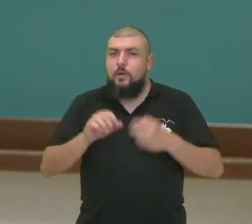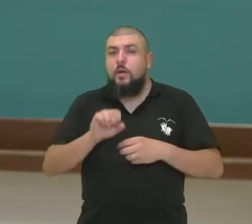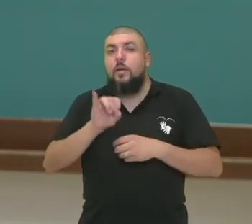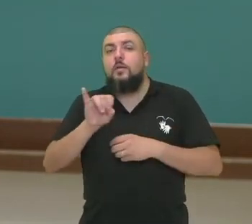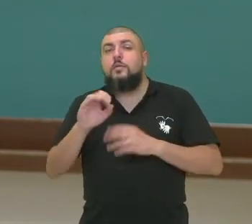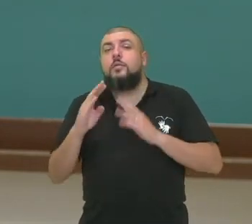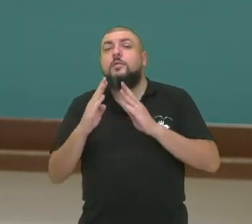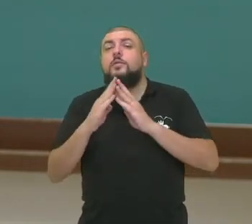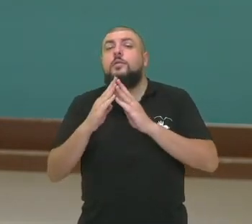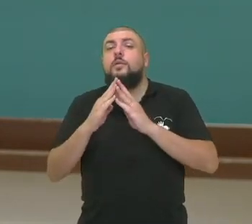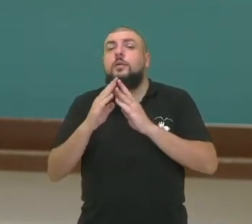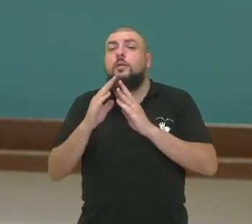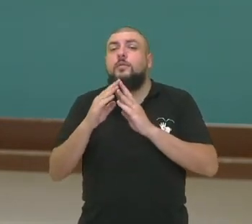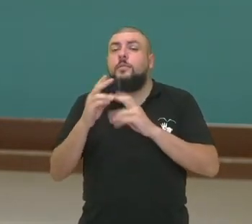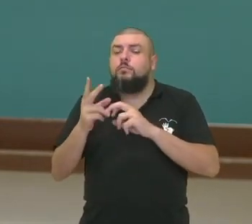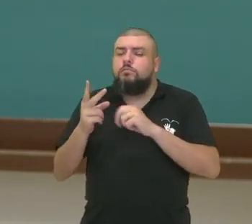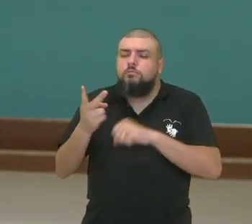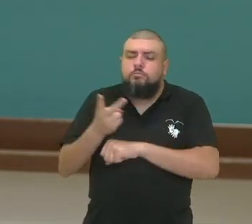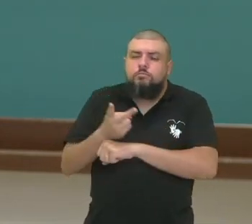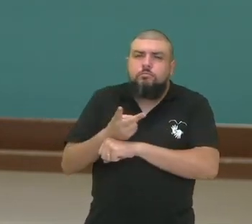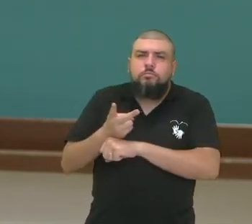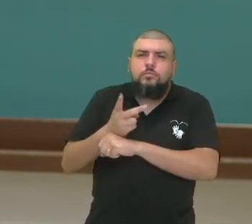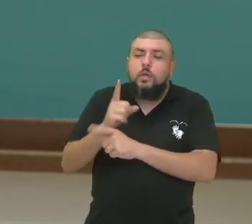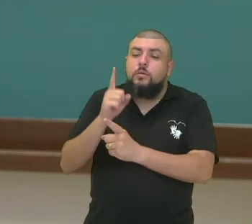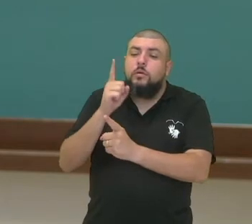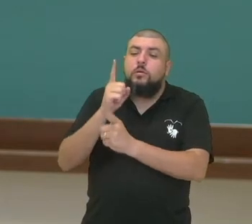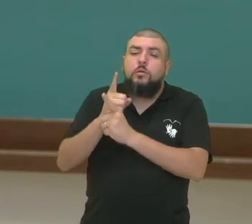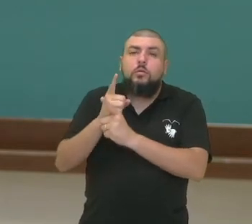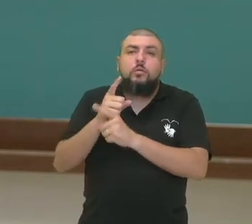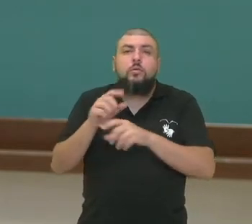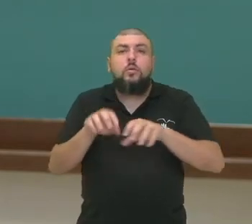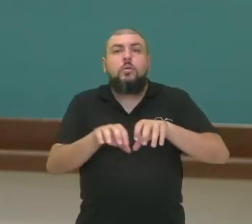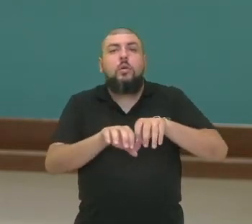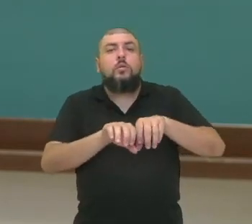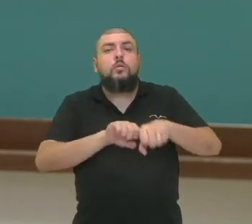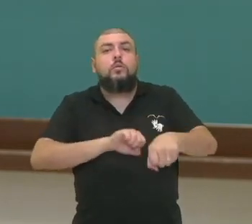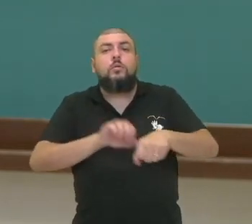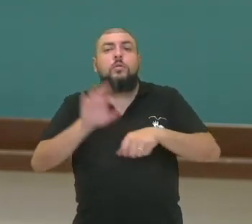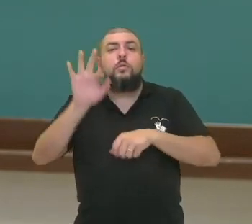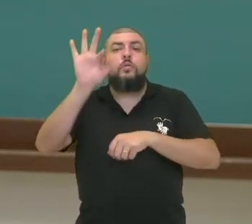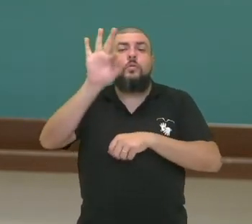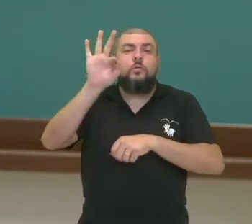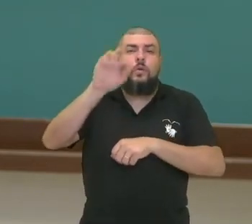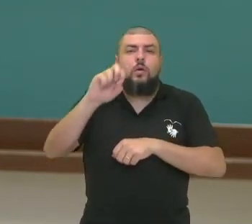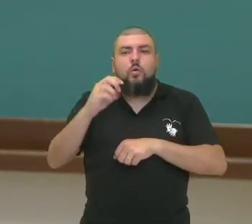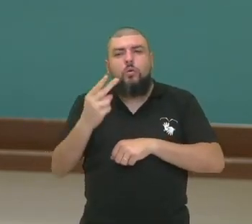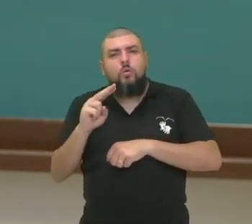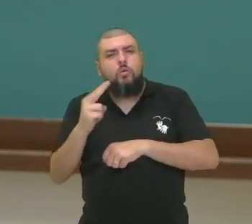casa, de repente, você tem um diploma de uma universidade, do estado, algo assim, vai